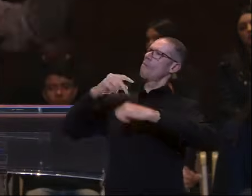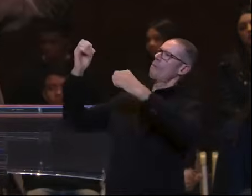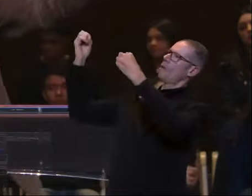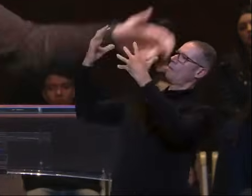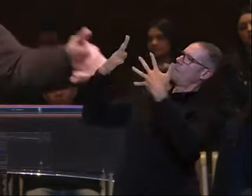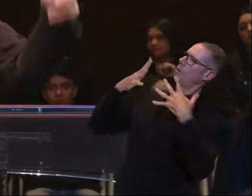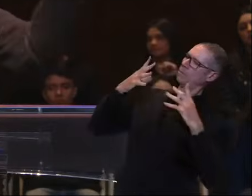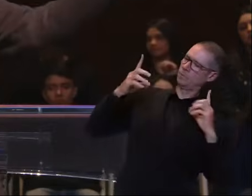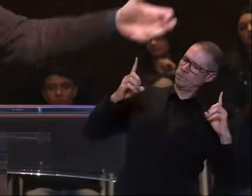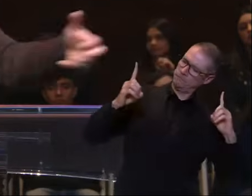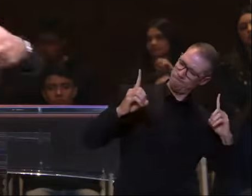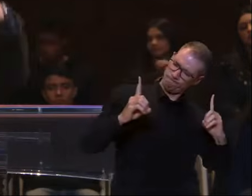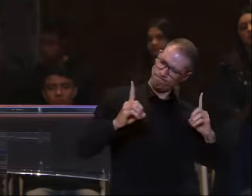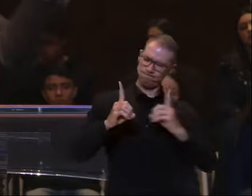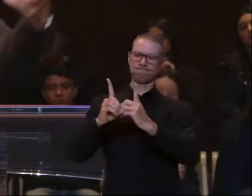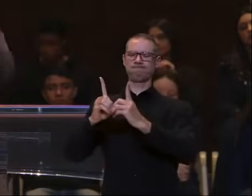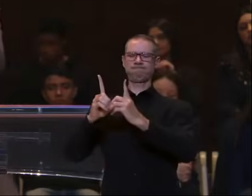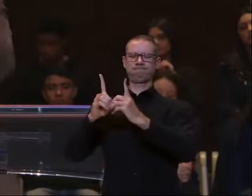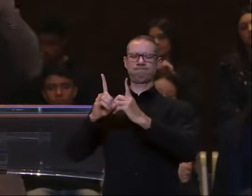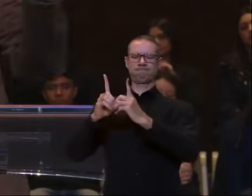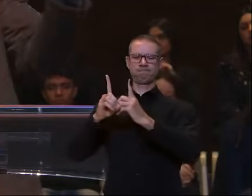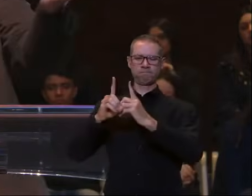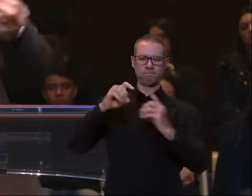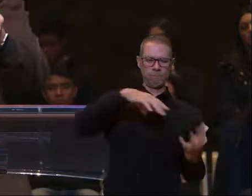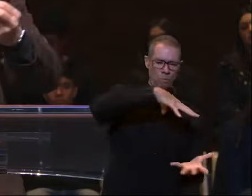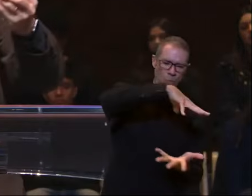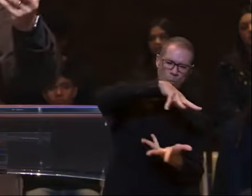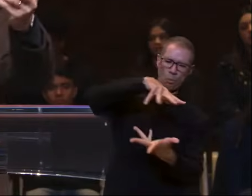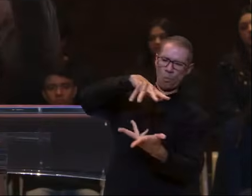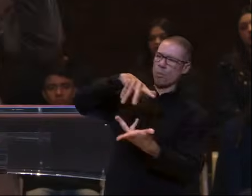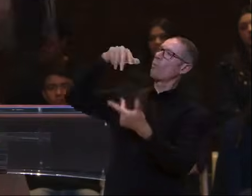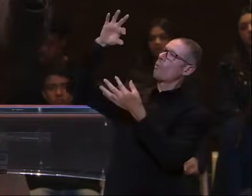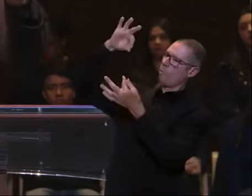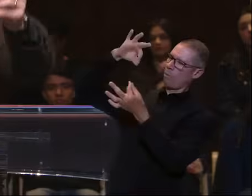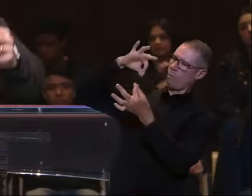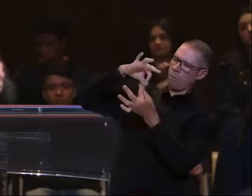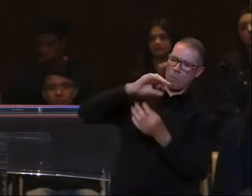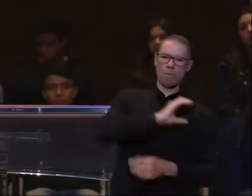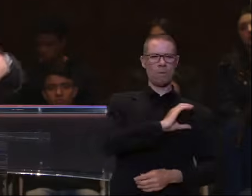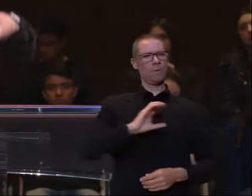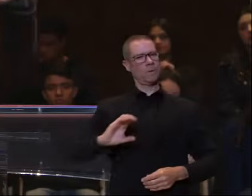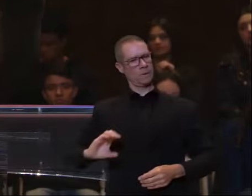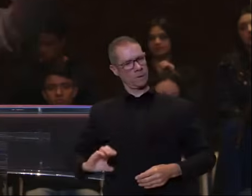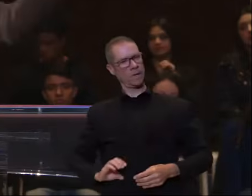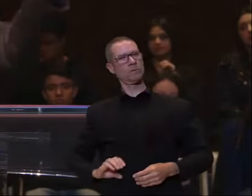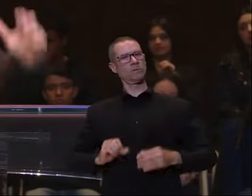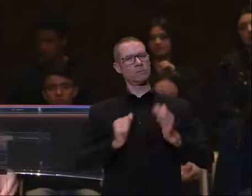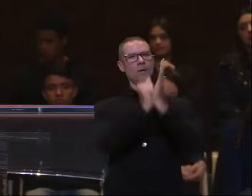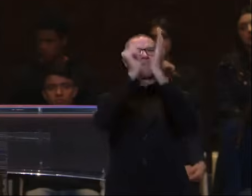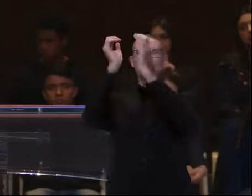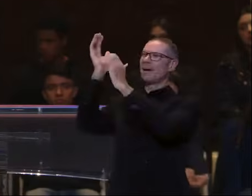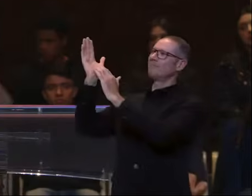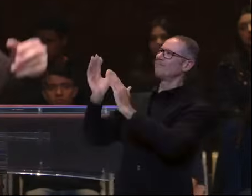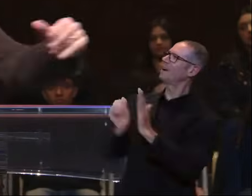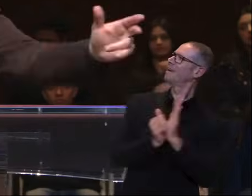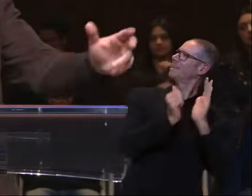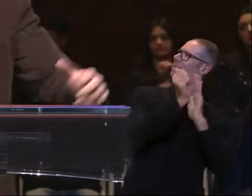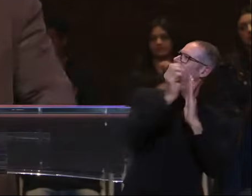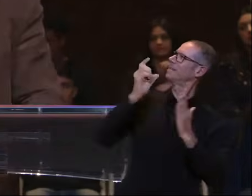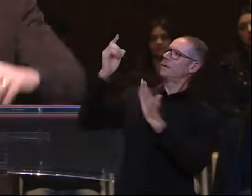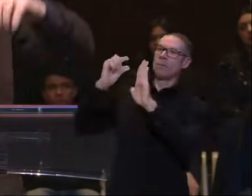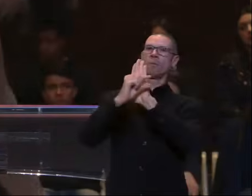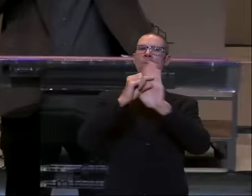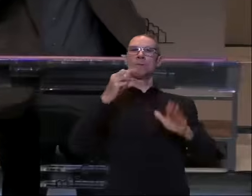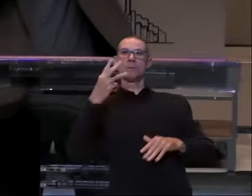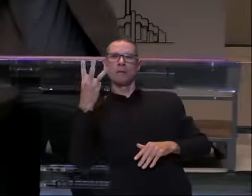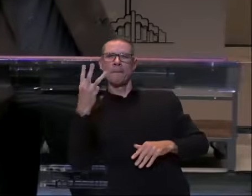nós encontramos no mundo, no espiritual, em Cristo, ele vai louvando a Deus. Por isso no versículo 3